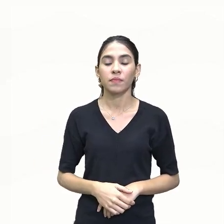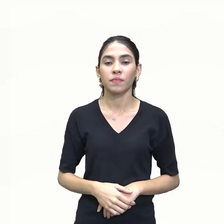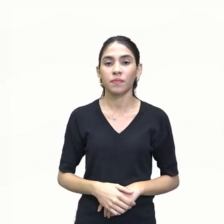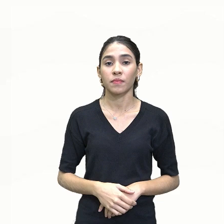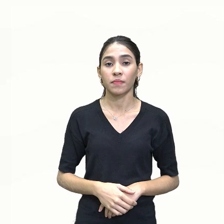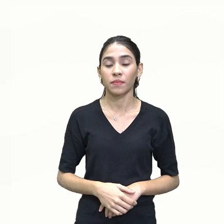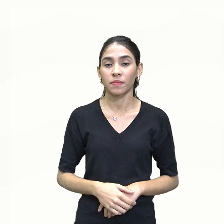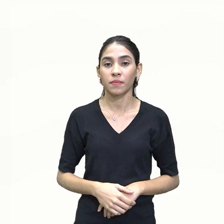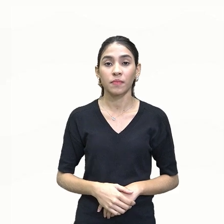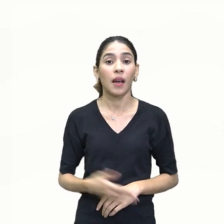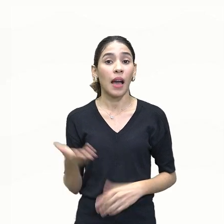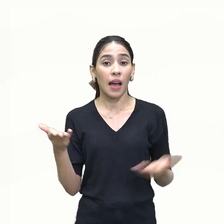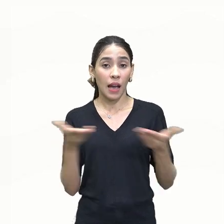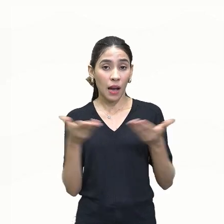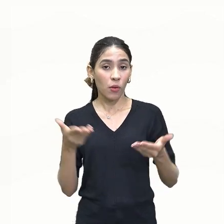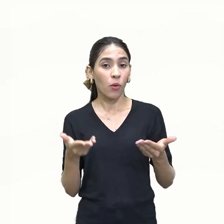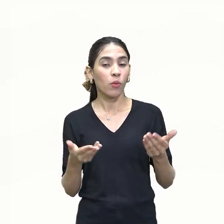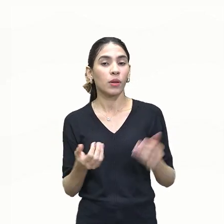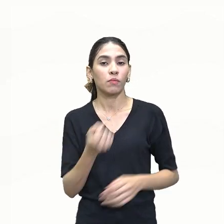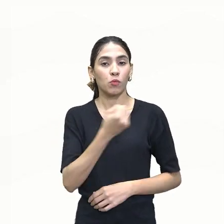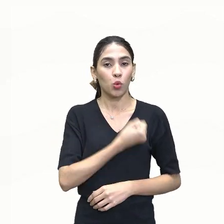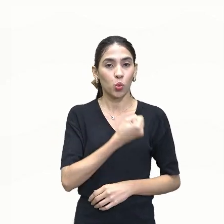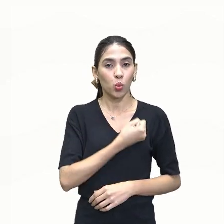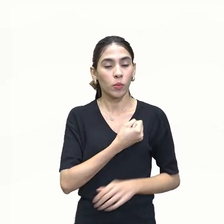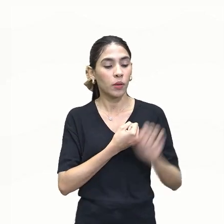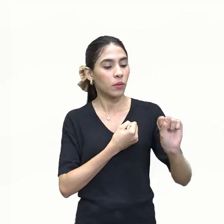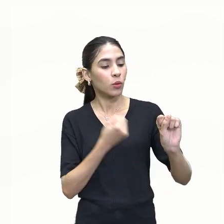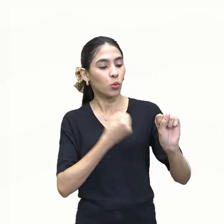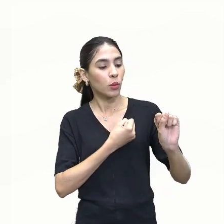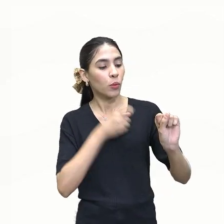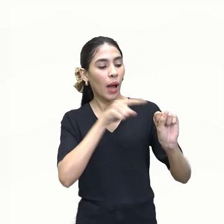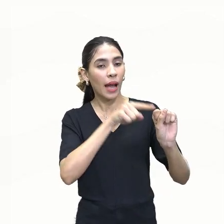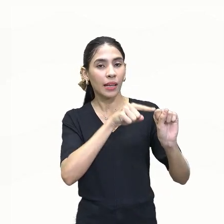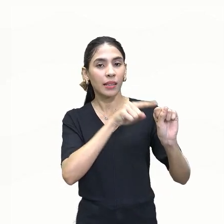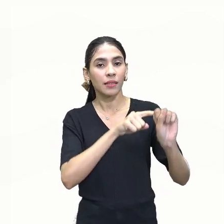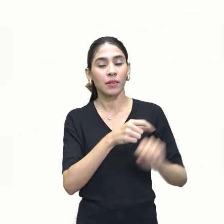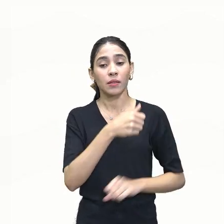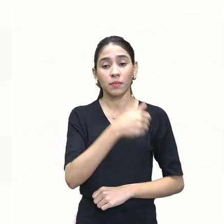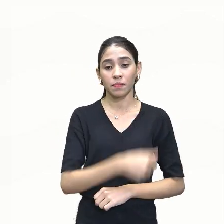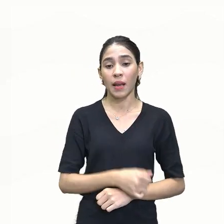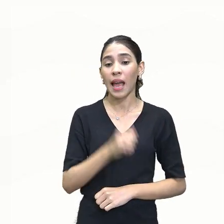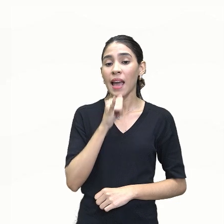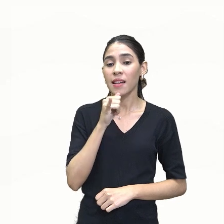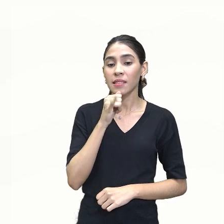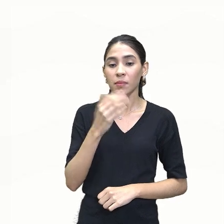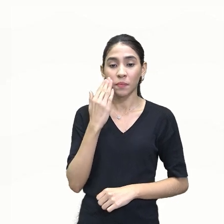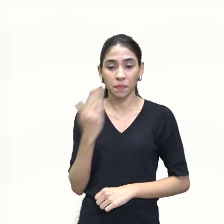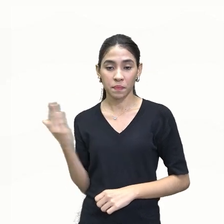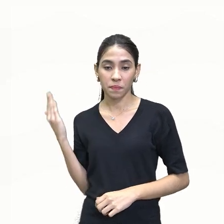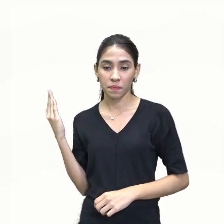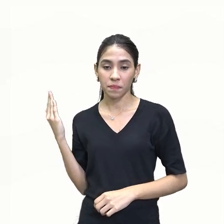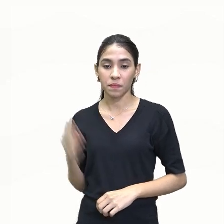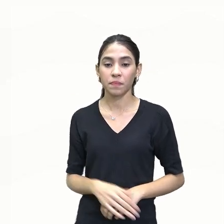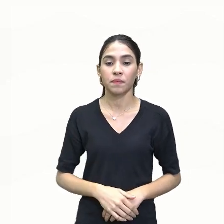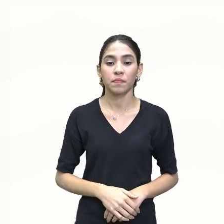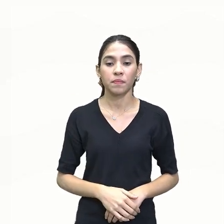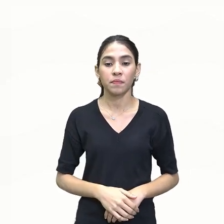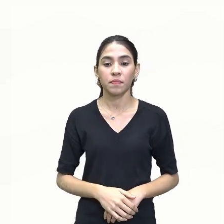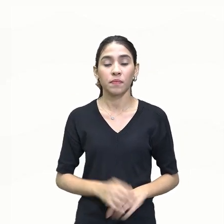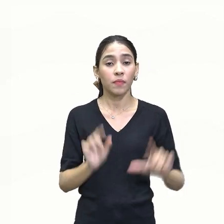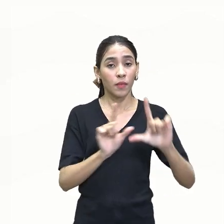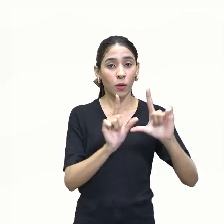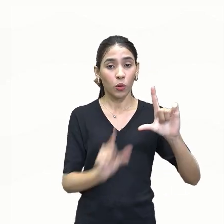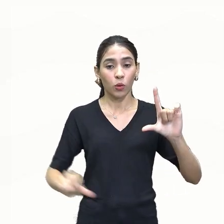base bem simples também de trabalhar. Continuando aqui, ó, nós temos o próximo. Nós temos aqui o quarto,